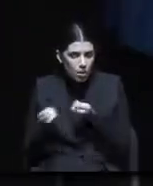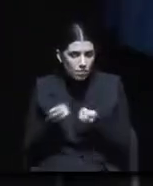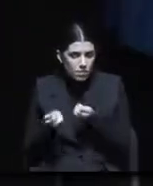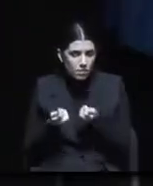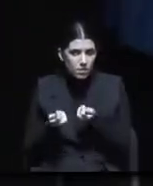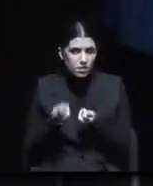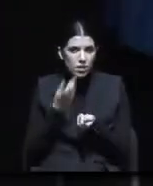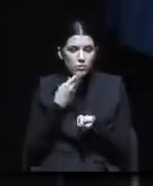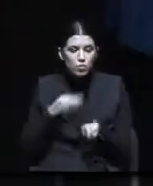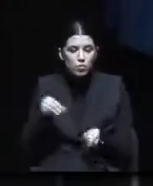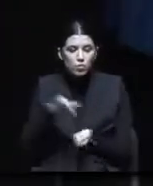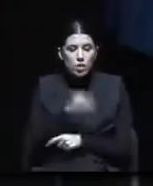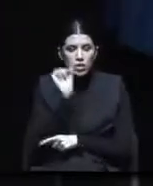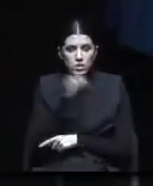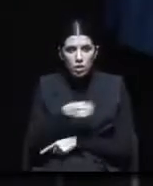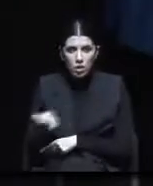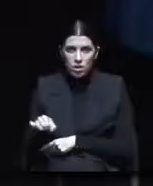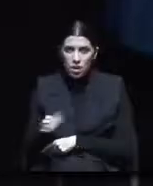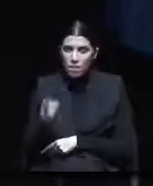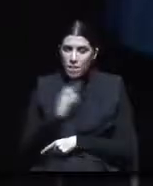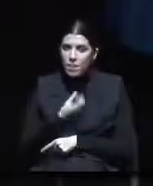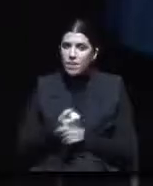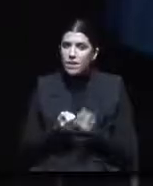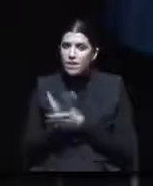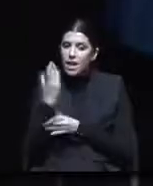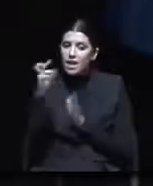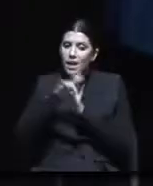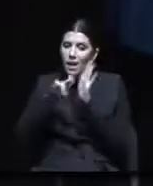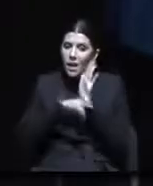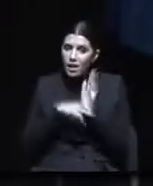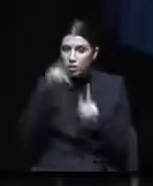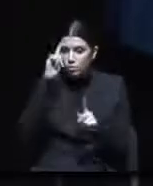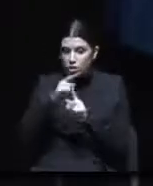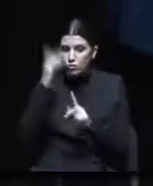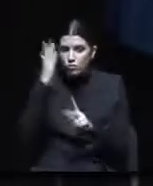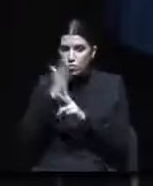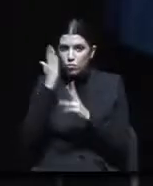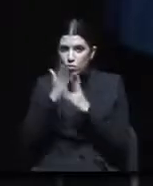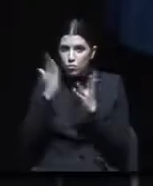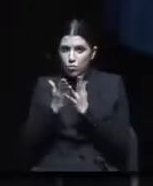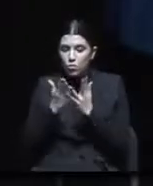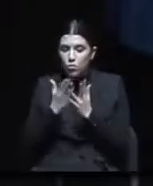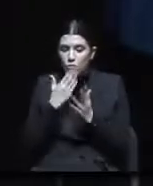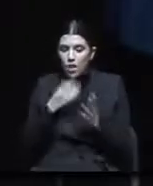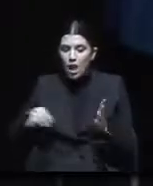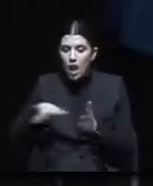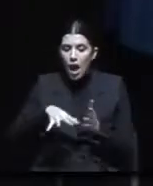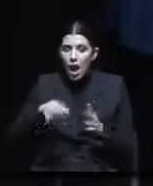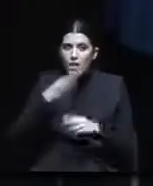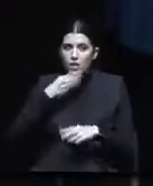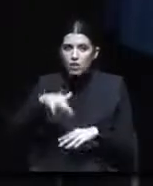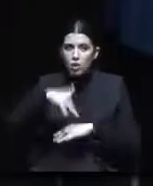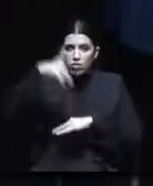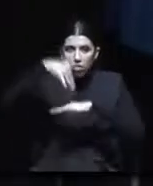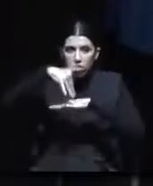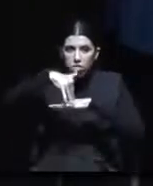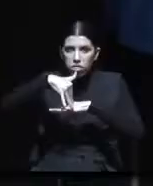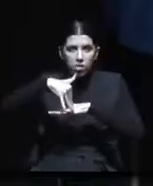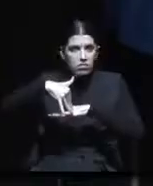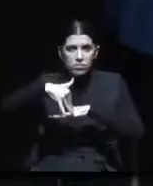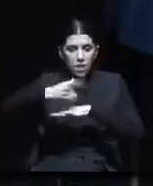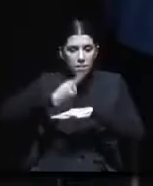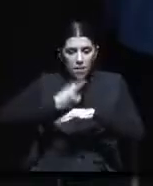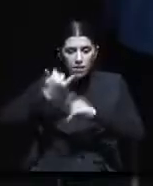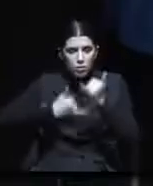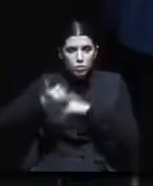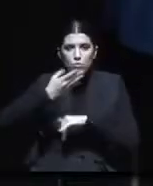uso do solo, definindo regras e objetivos concretos com vista à diminuição da área impermeabilizada nos solos da cidade? Se sim, qual